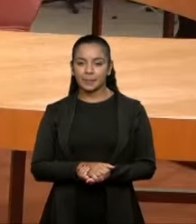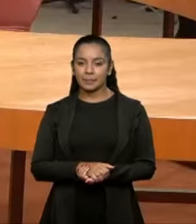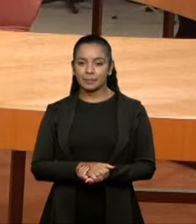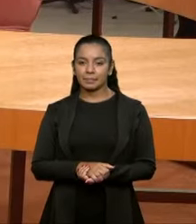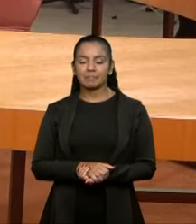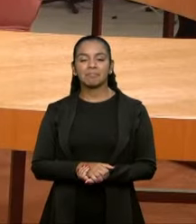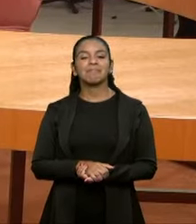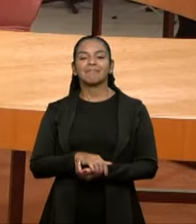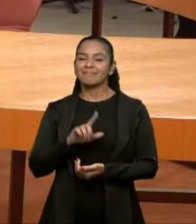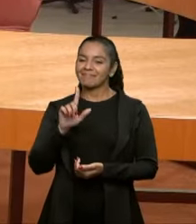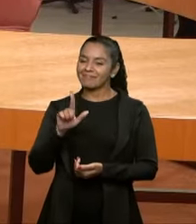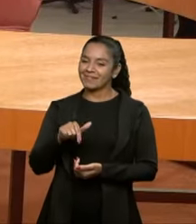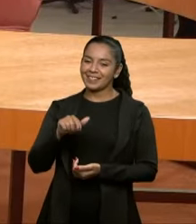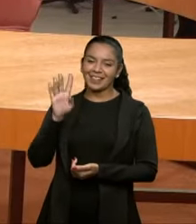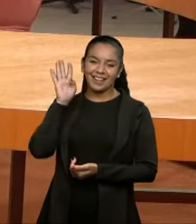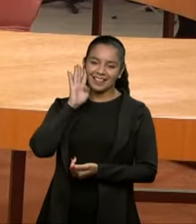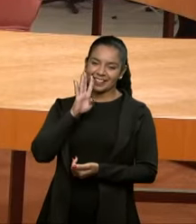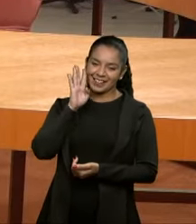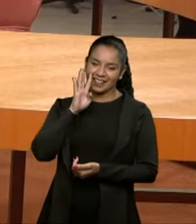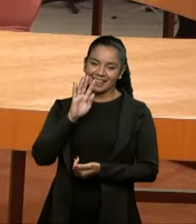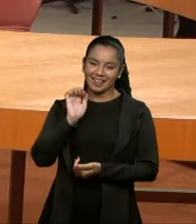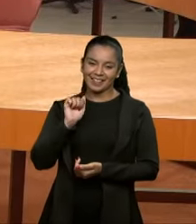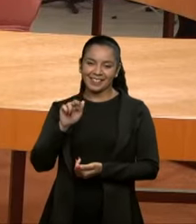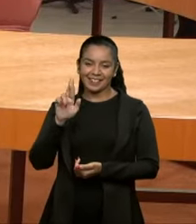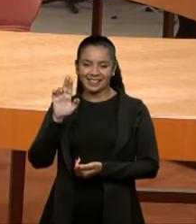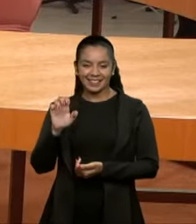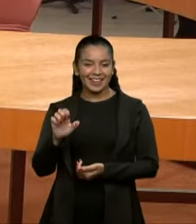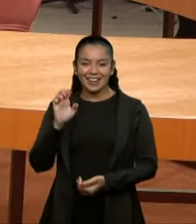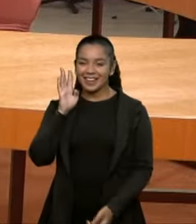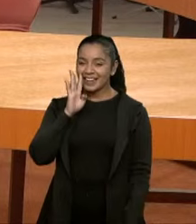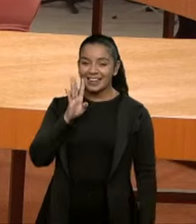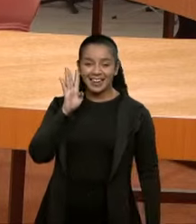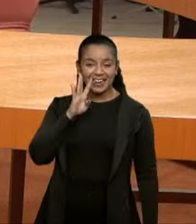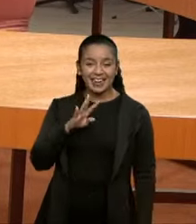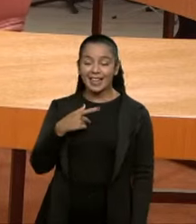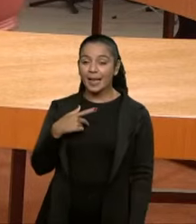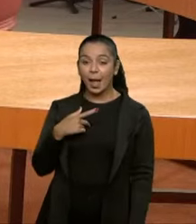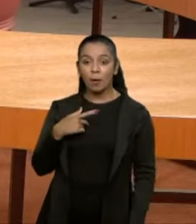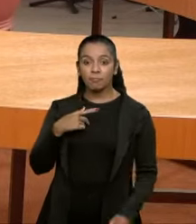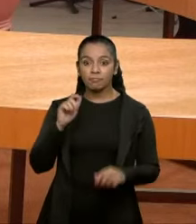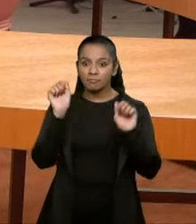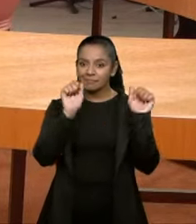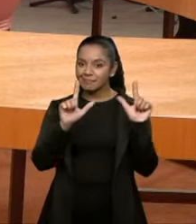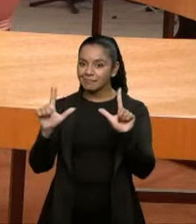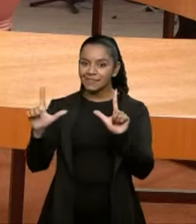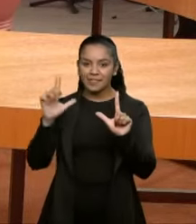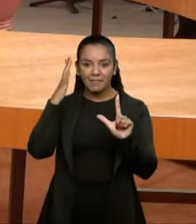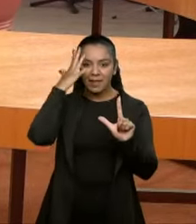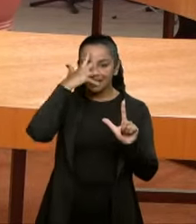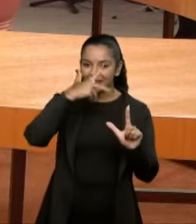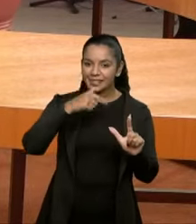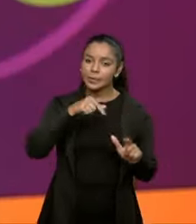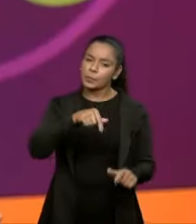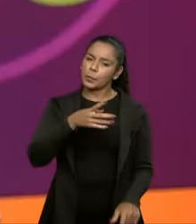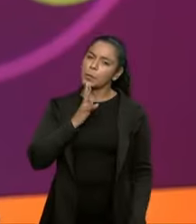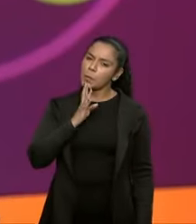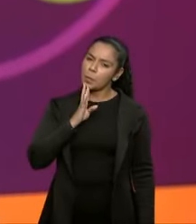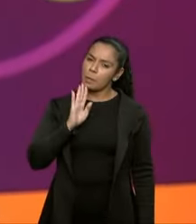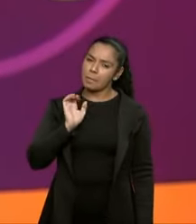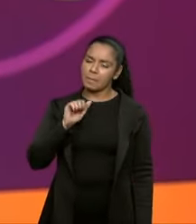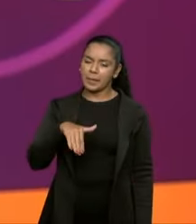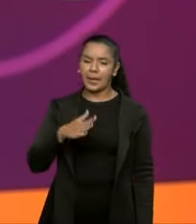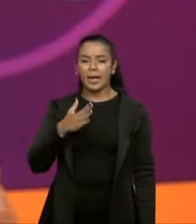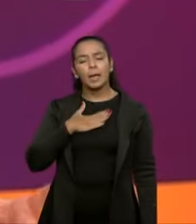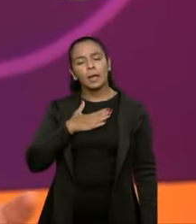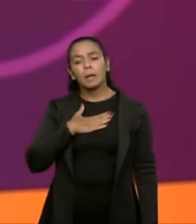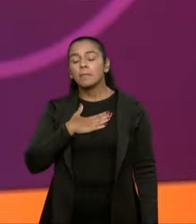Que barato, André. Que barato, nossa, as imagens estão lindas. E você me conhece bem, né? Pra mim, a minha